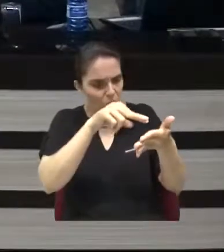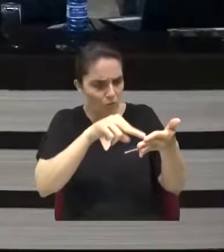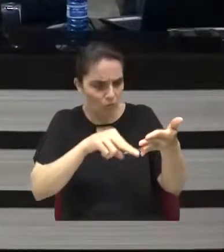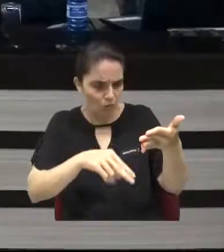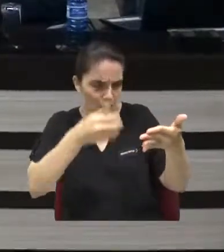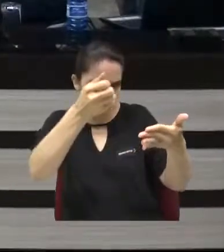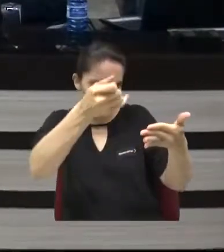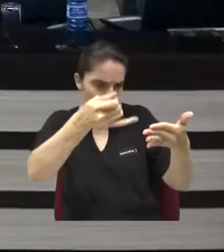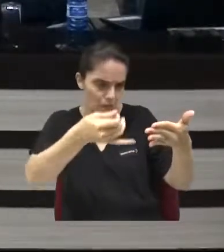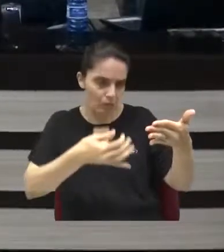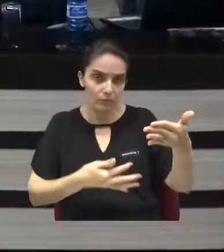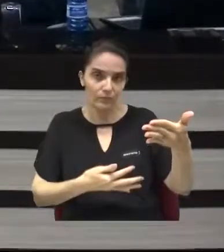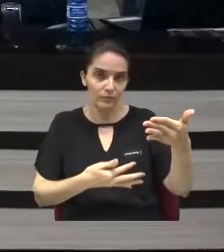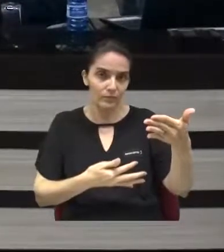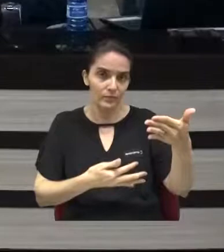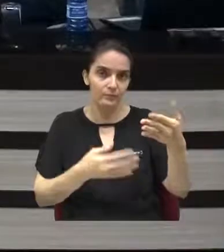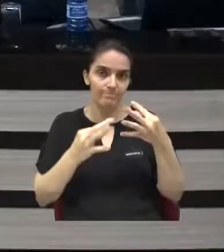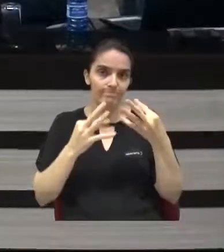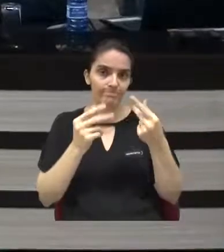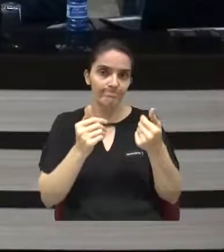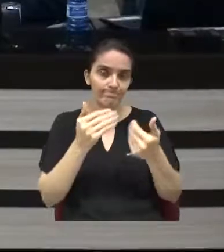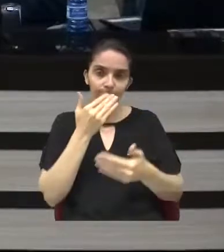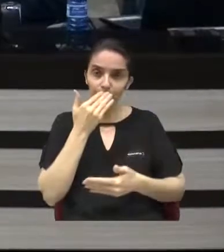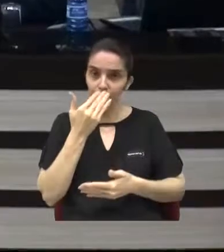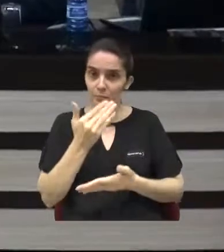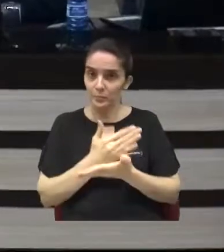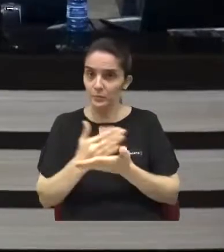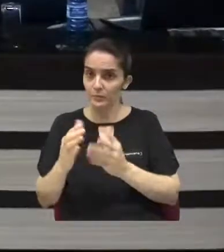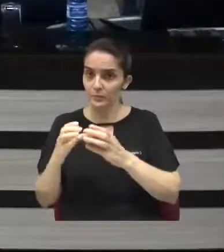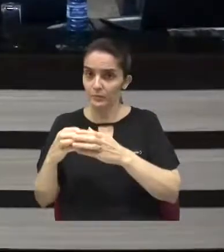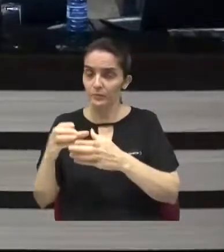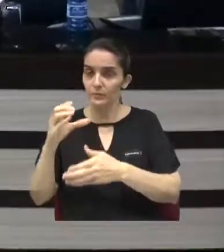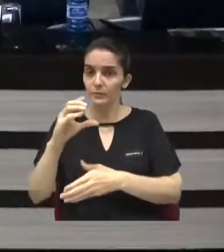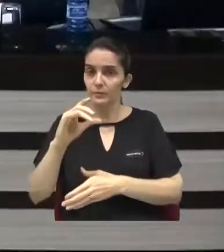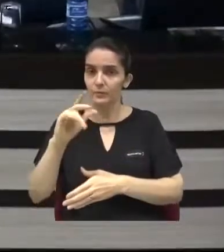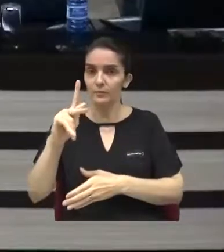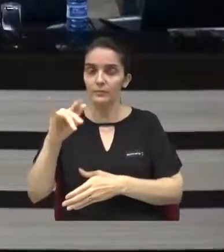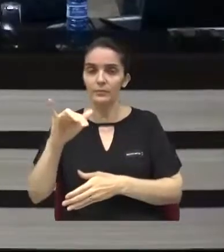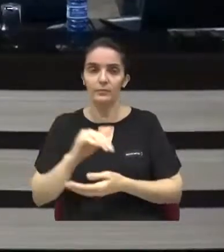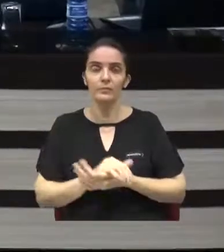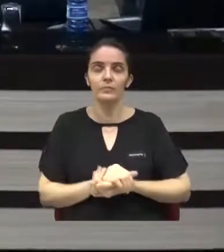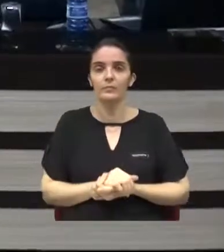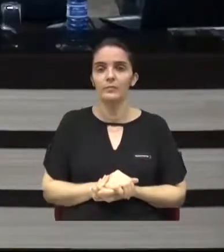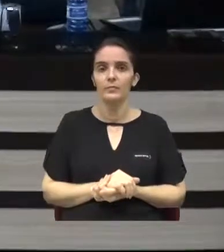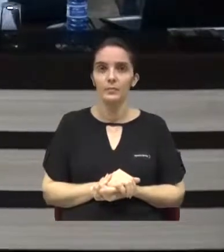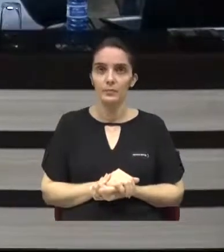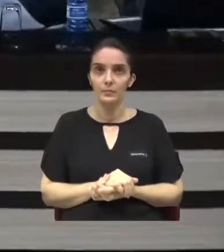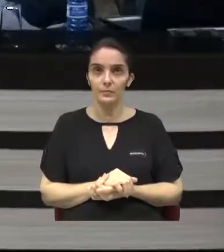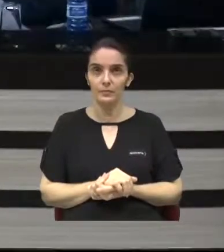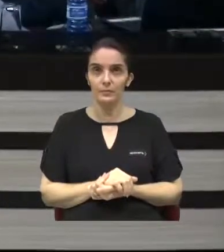de mérito em qualquer pedido de instalação de comissão processante.